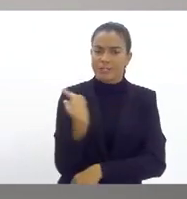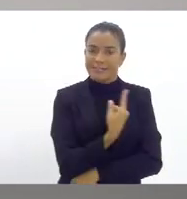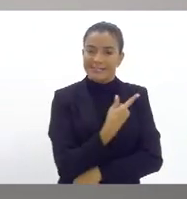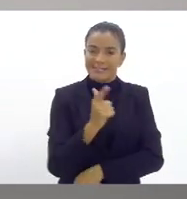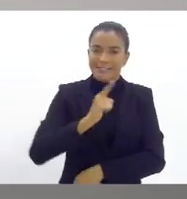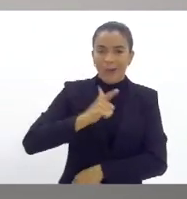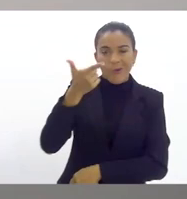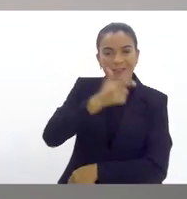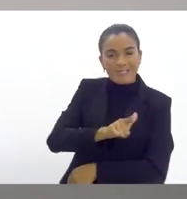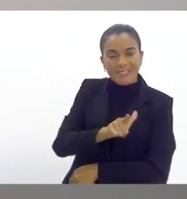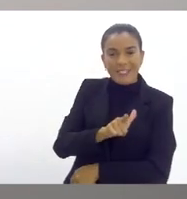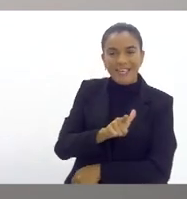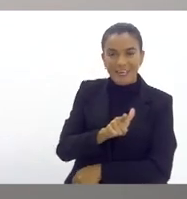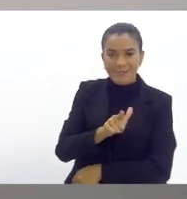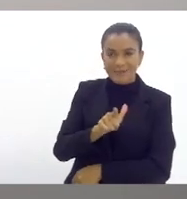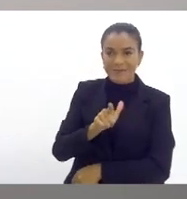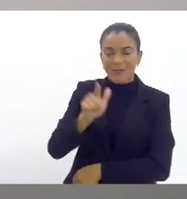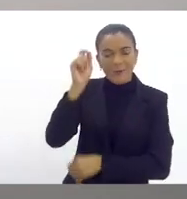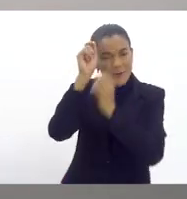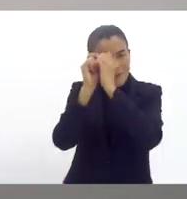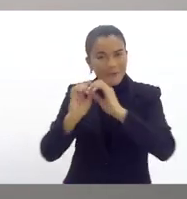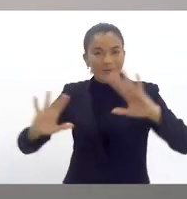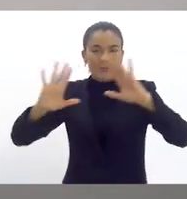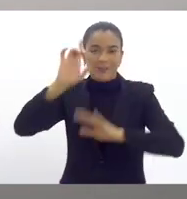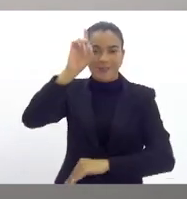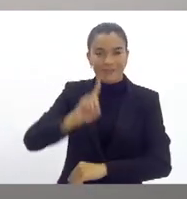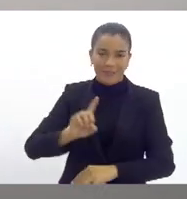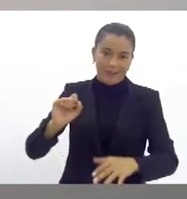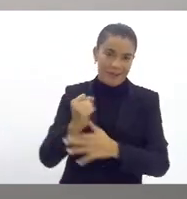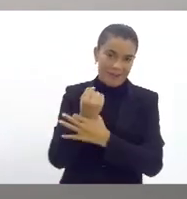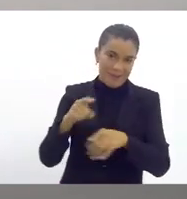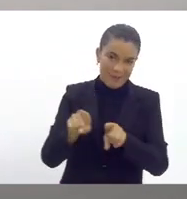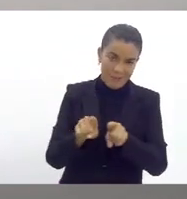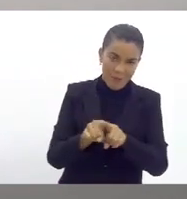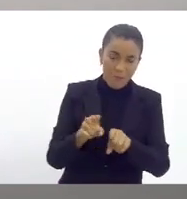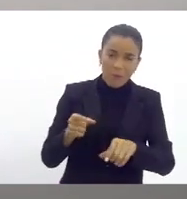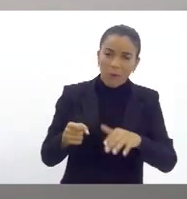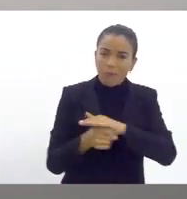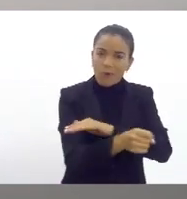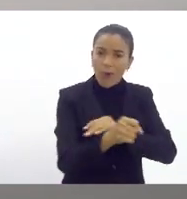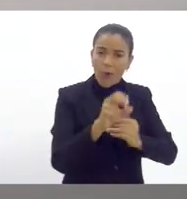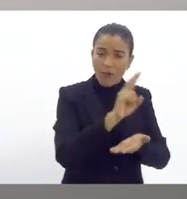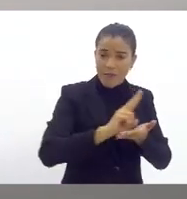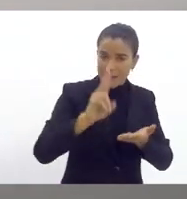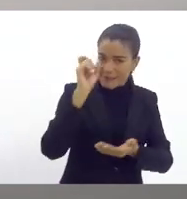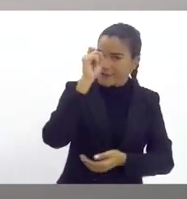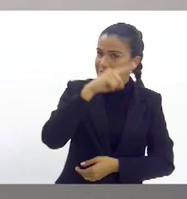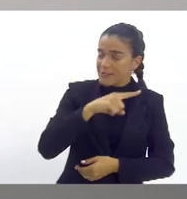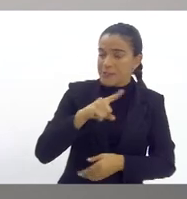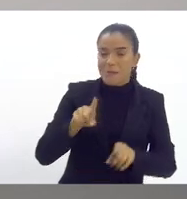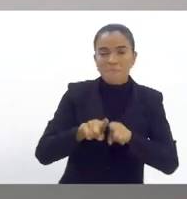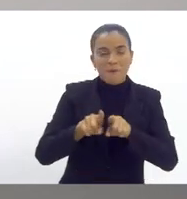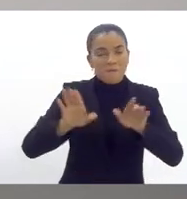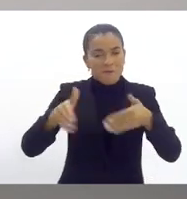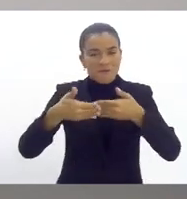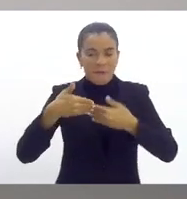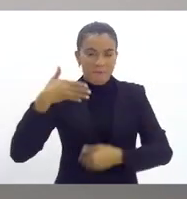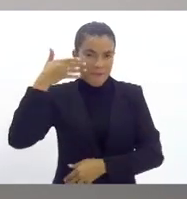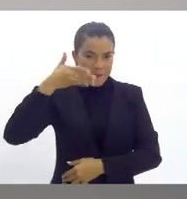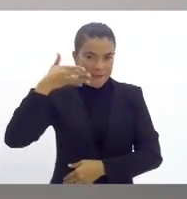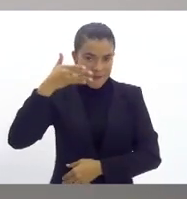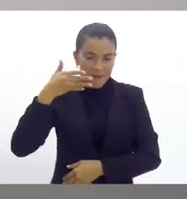gente os nossos sonhos e direitos também garantidos porque entrar numa universidade é muito difícil para encerrar minha fala